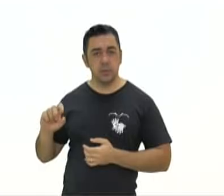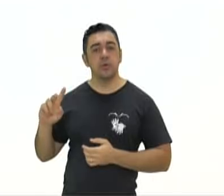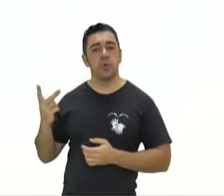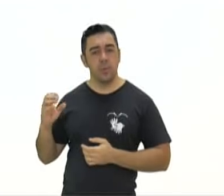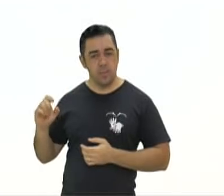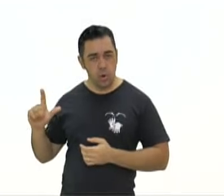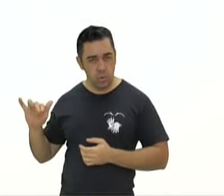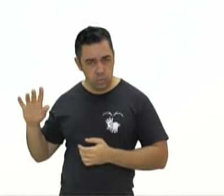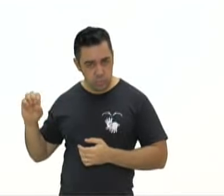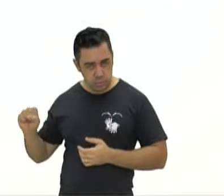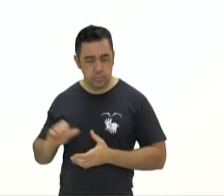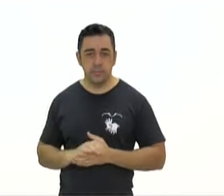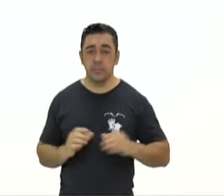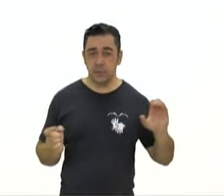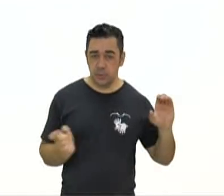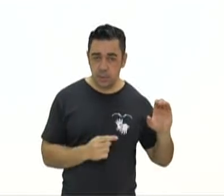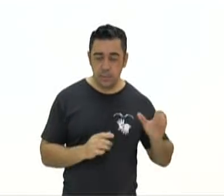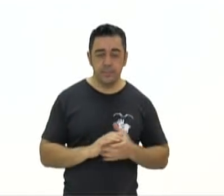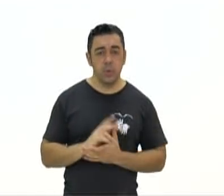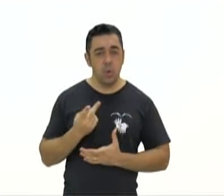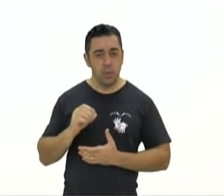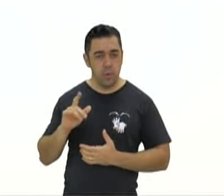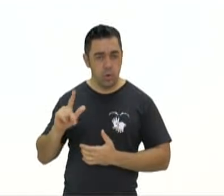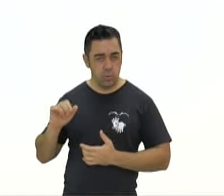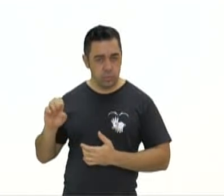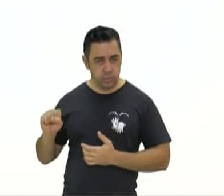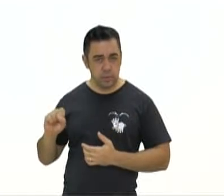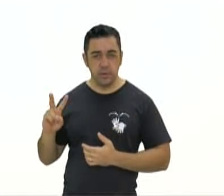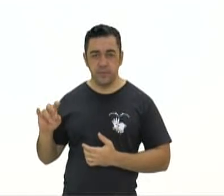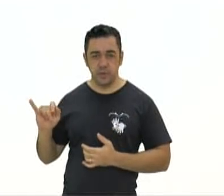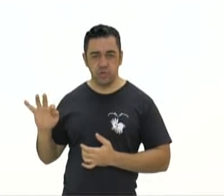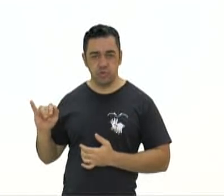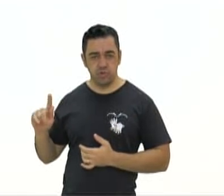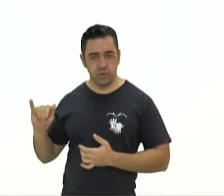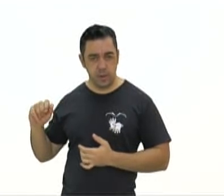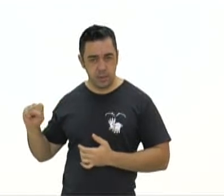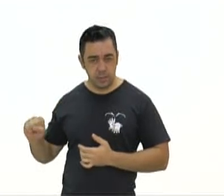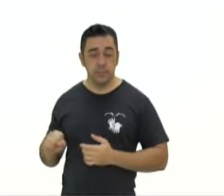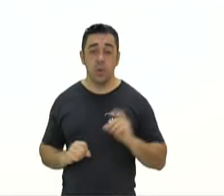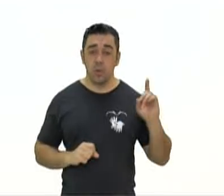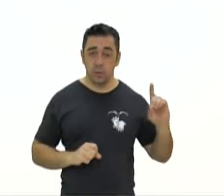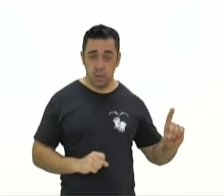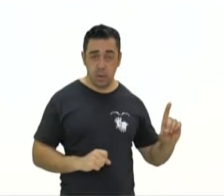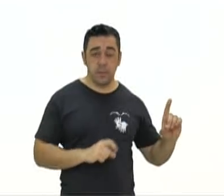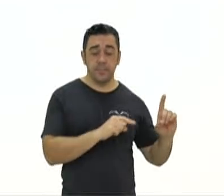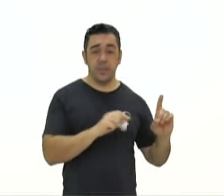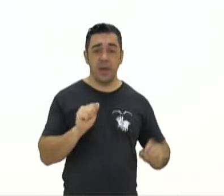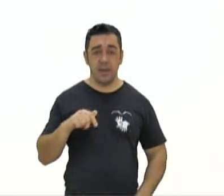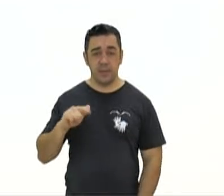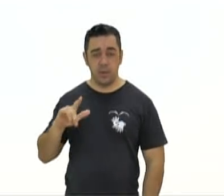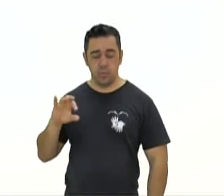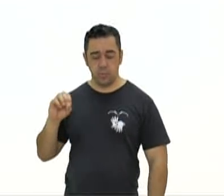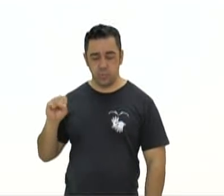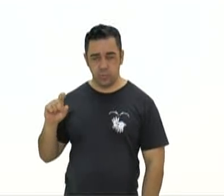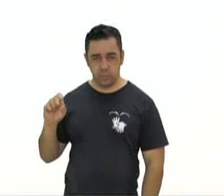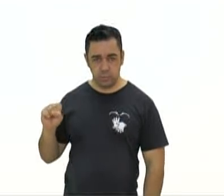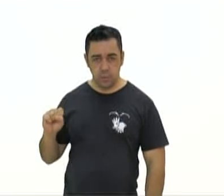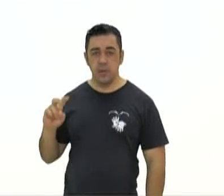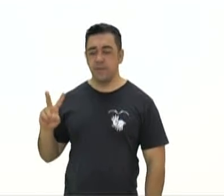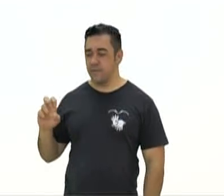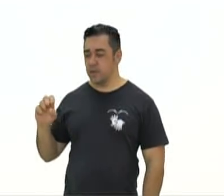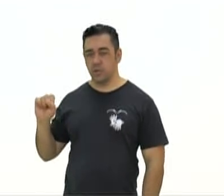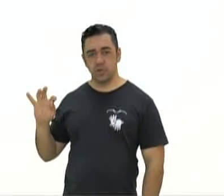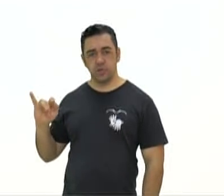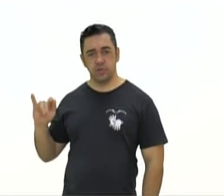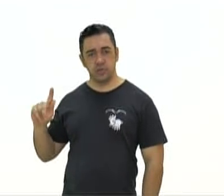homólogos. Letra C, órgãos homólogos e órgãos vestigiais. Ou ainda a letra D, órgãos análogos e órgãos